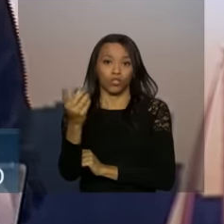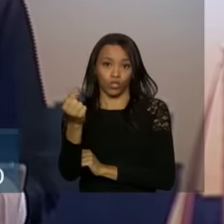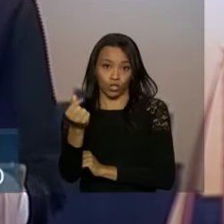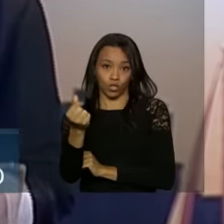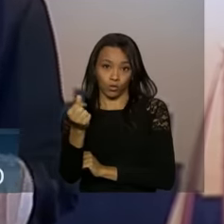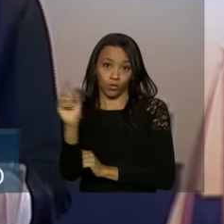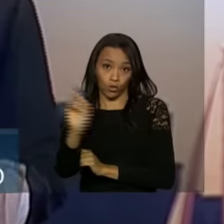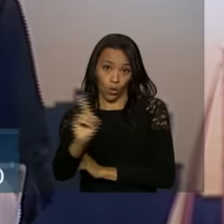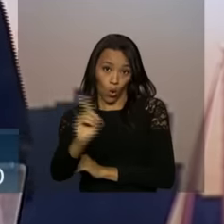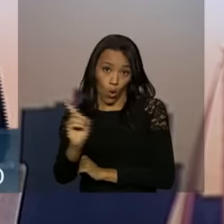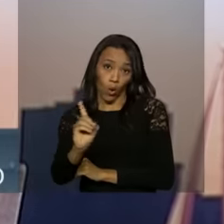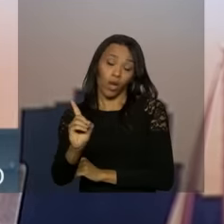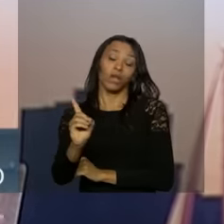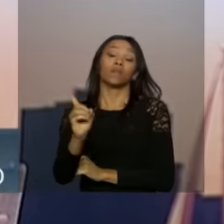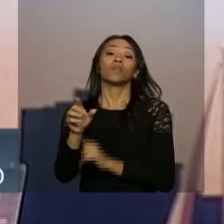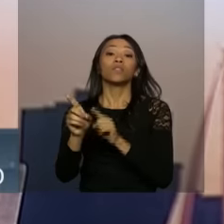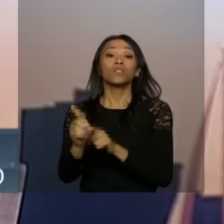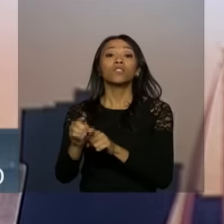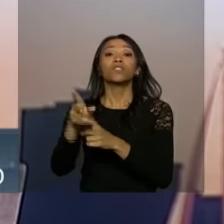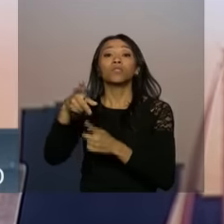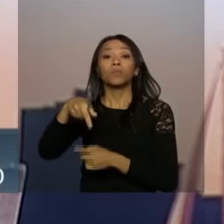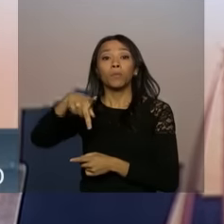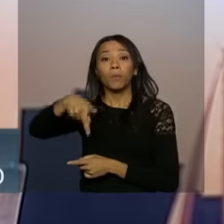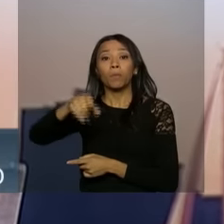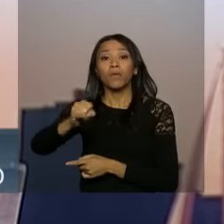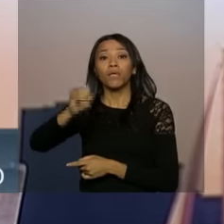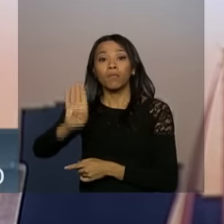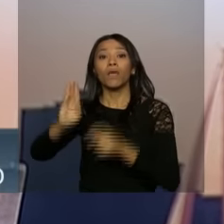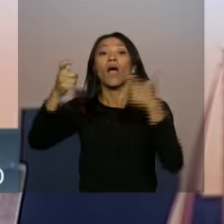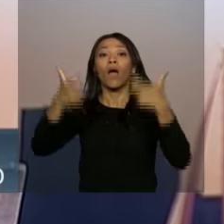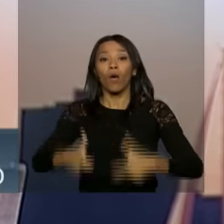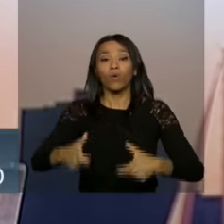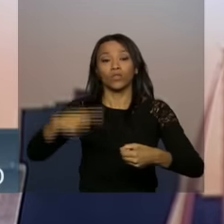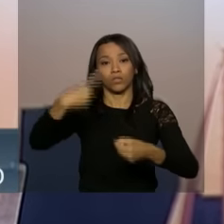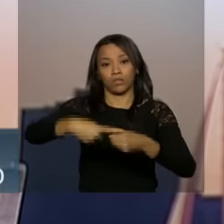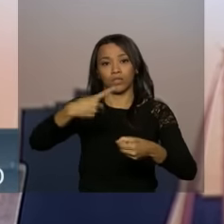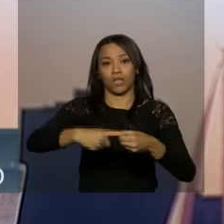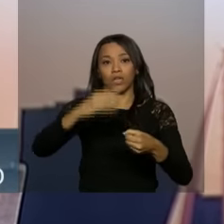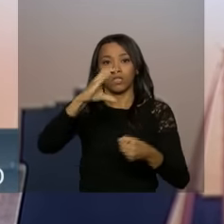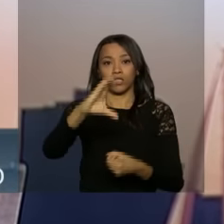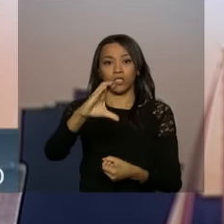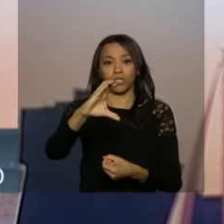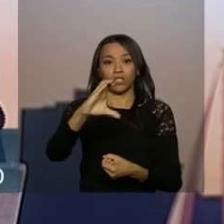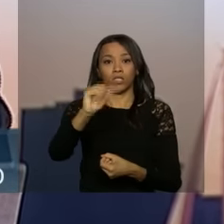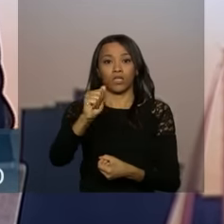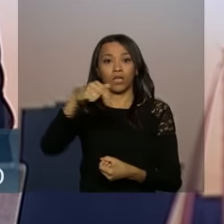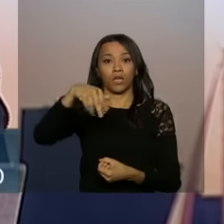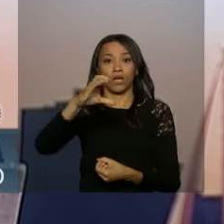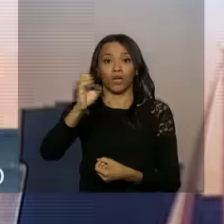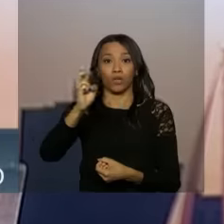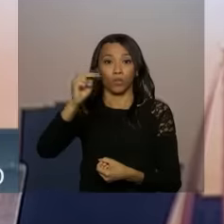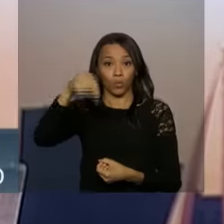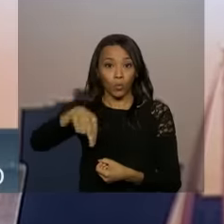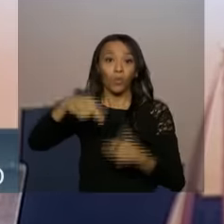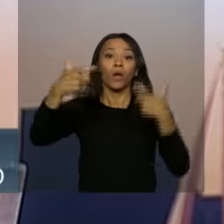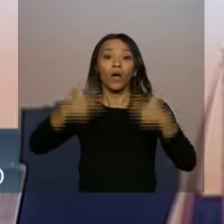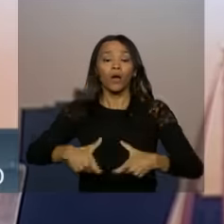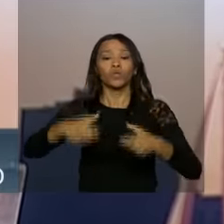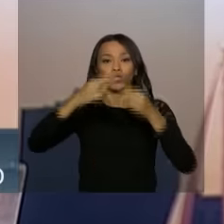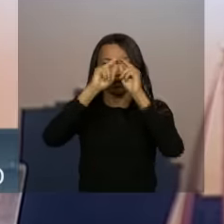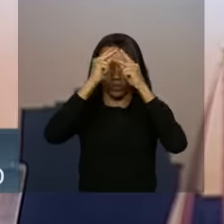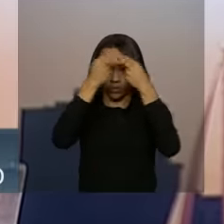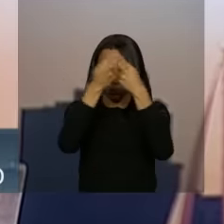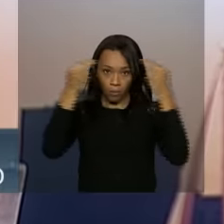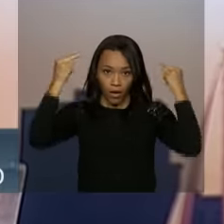de contribuição de PIB em Cancún, e eu olho para o mar de Cancún e olho para o mar do Nordeste, eu acho